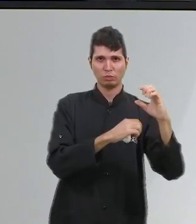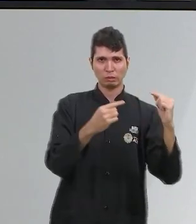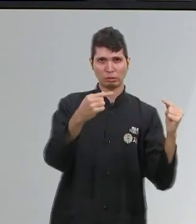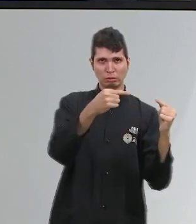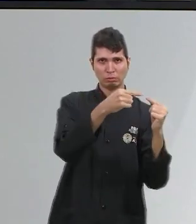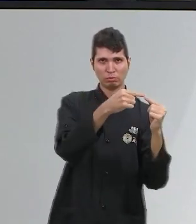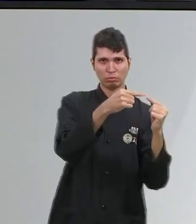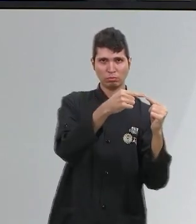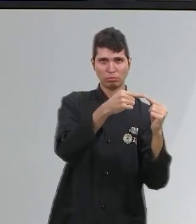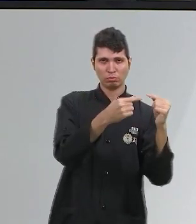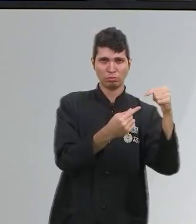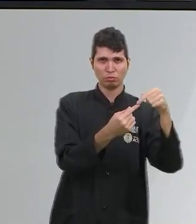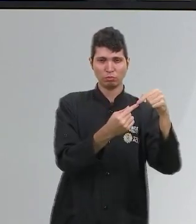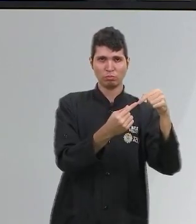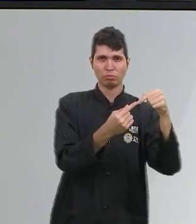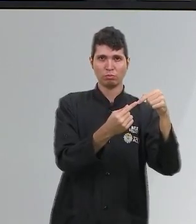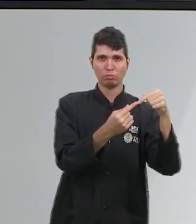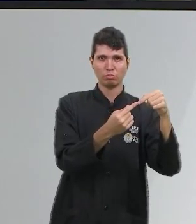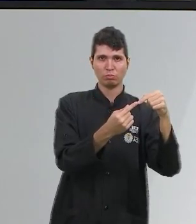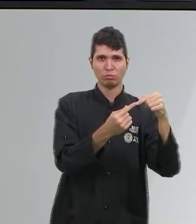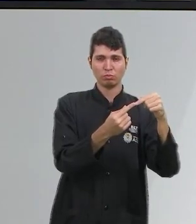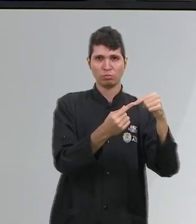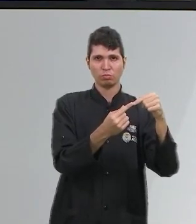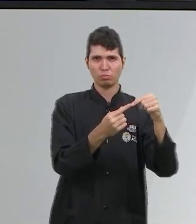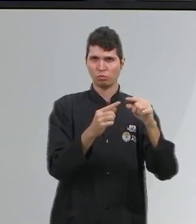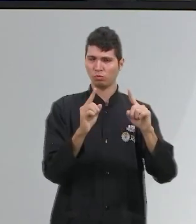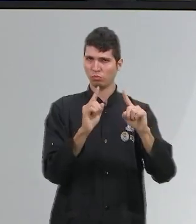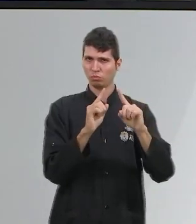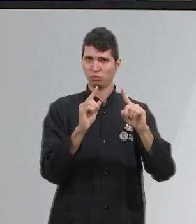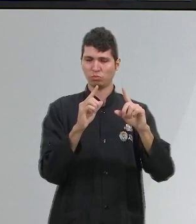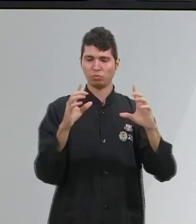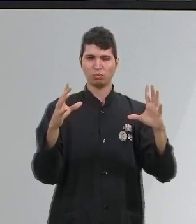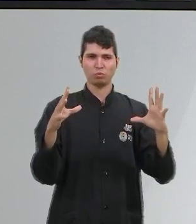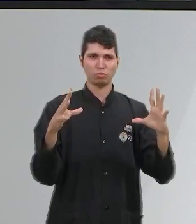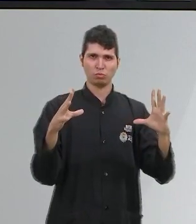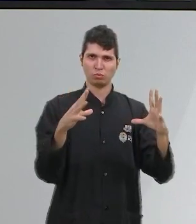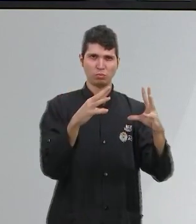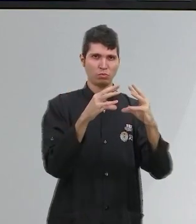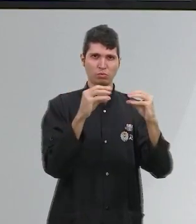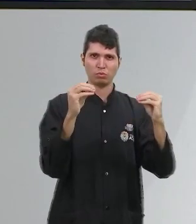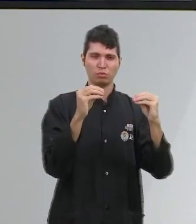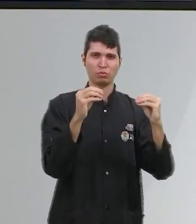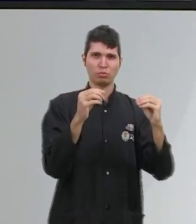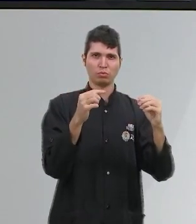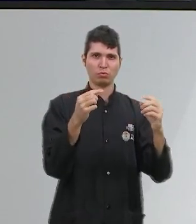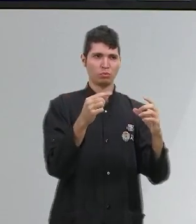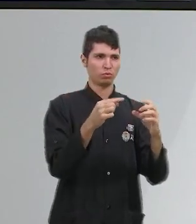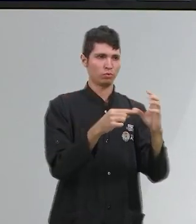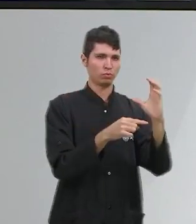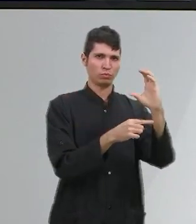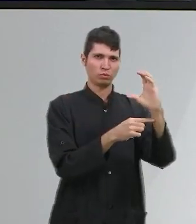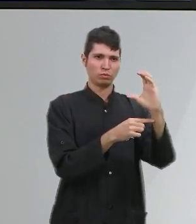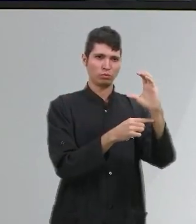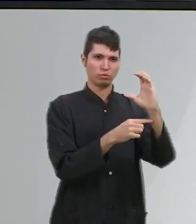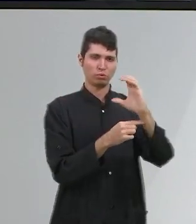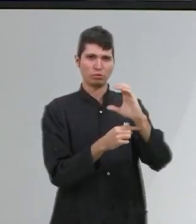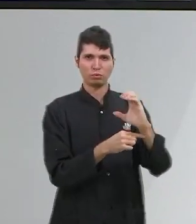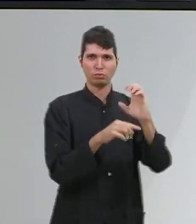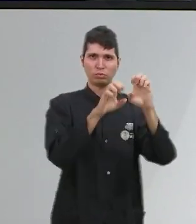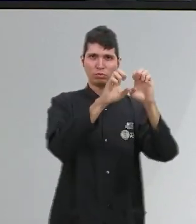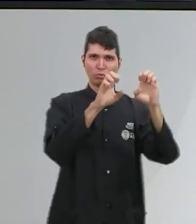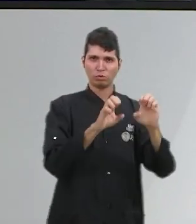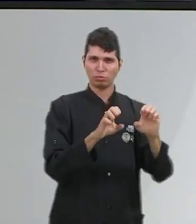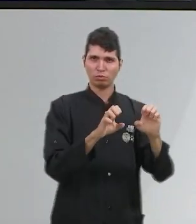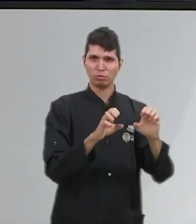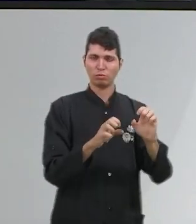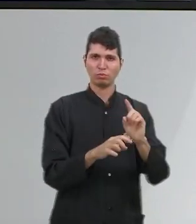Não confunda, tá? Ela não vai ser homogênea quando aparecer somente carbonos na estrutura. Não,